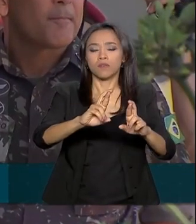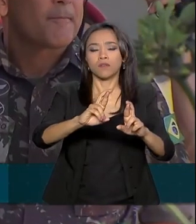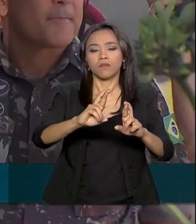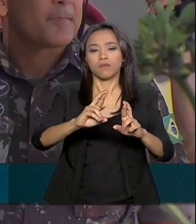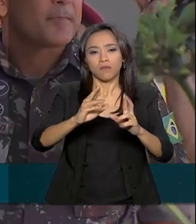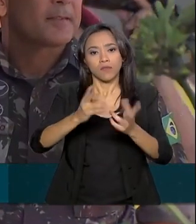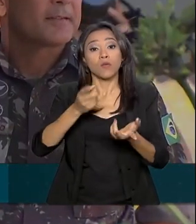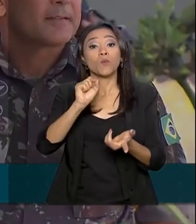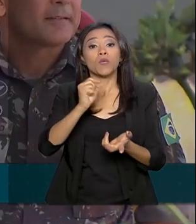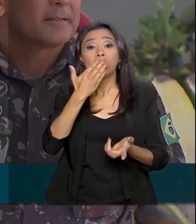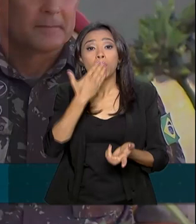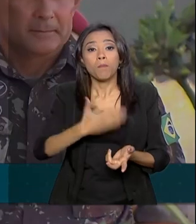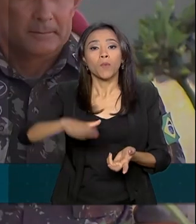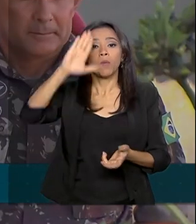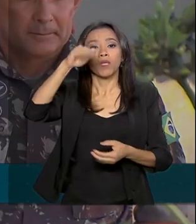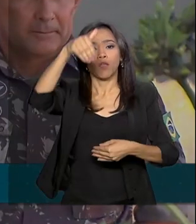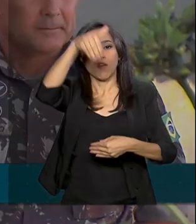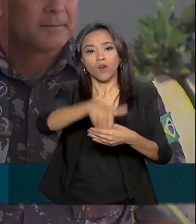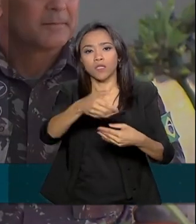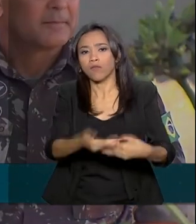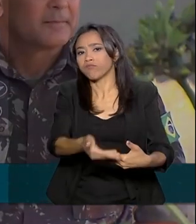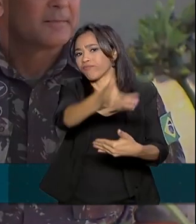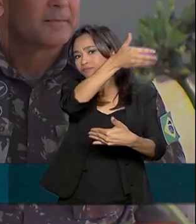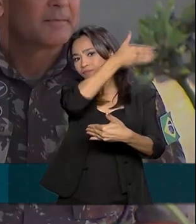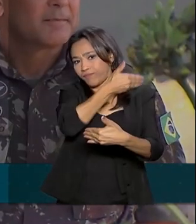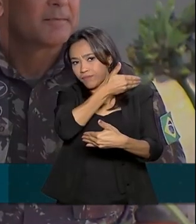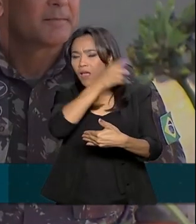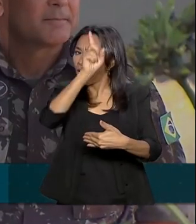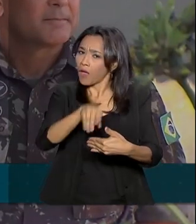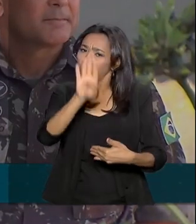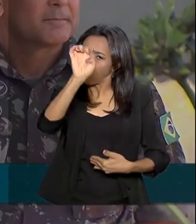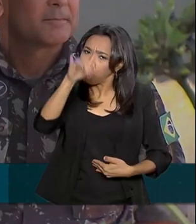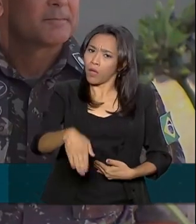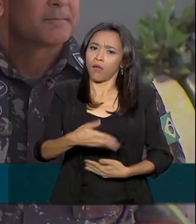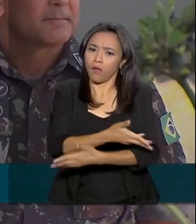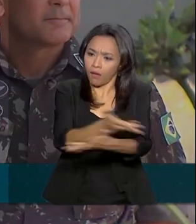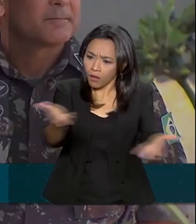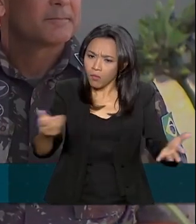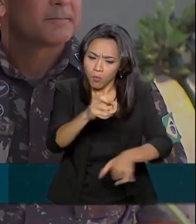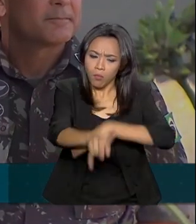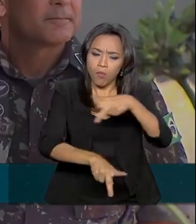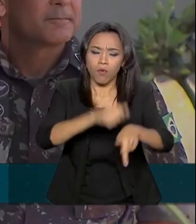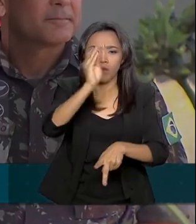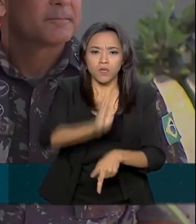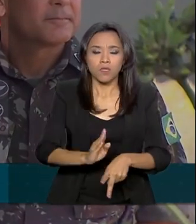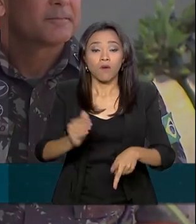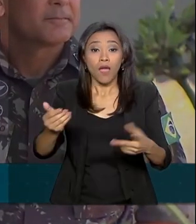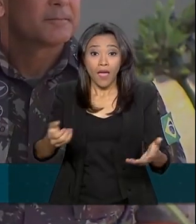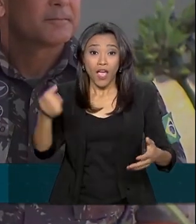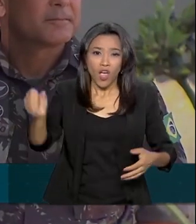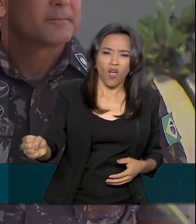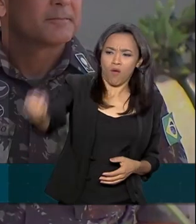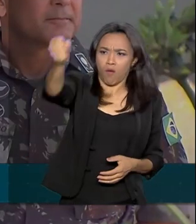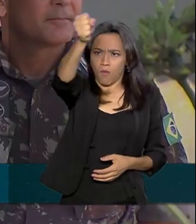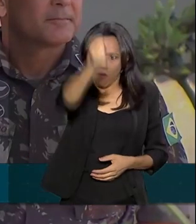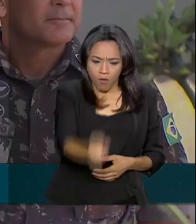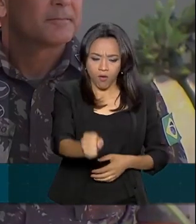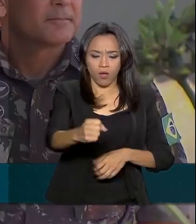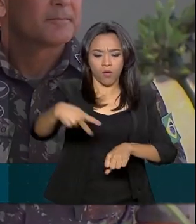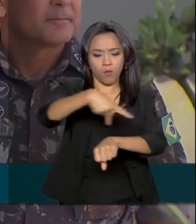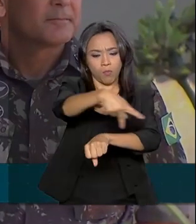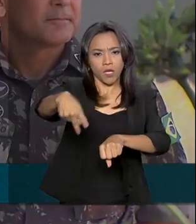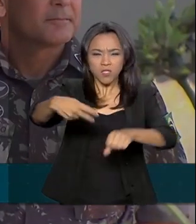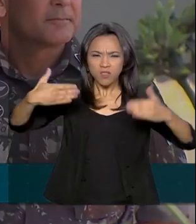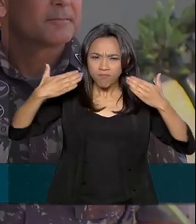prometeu durante a campanha. É o bem do povo brasileiro. É colocar o Brasil no local de destaque que ele